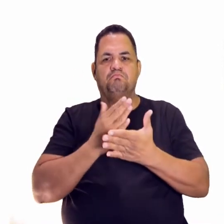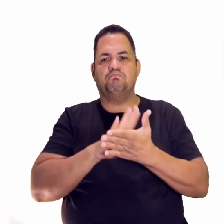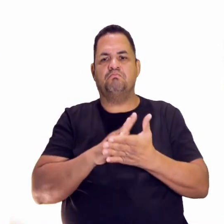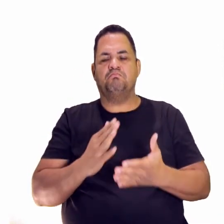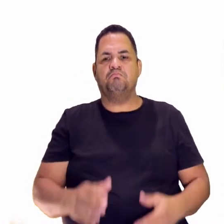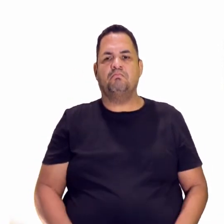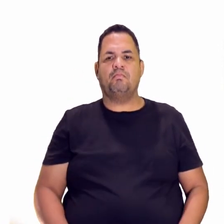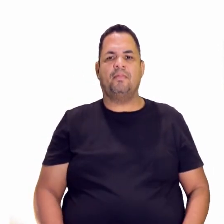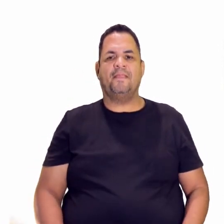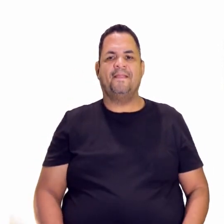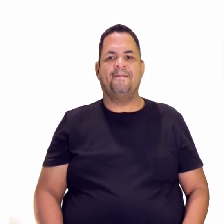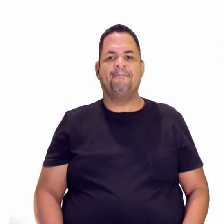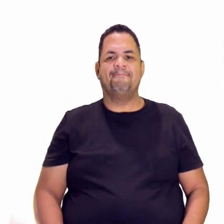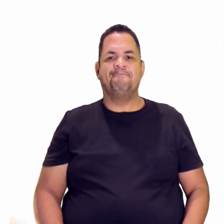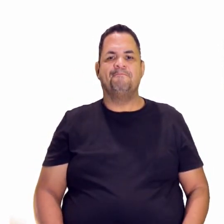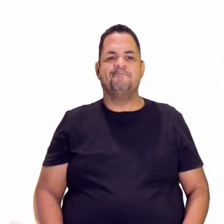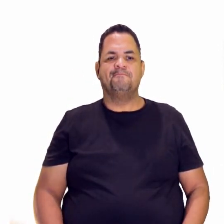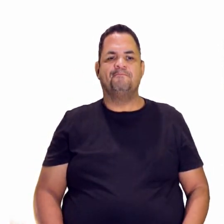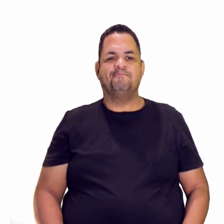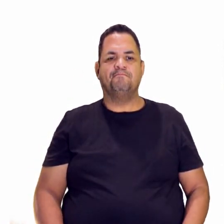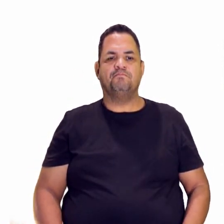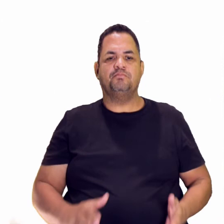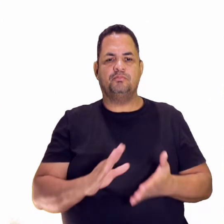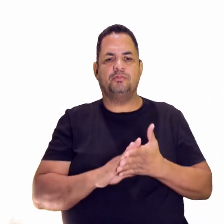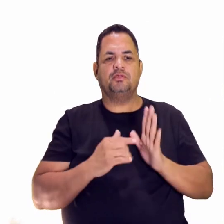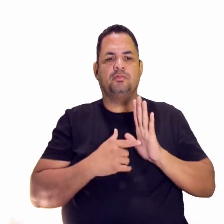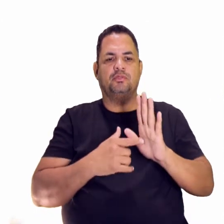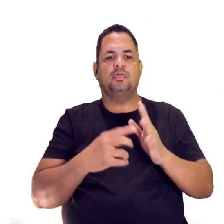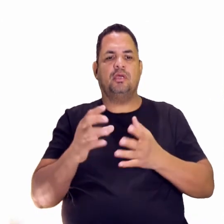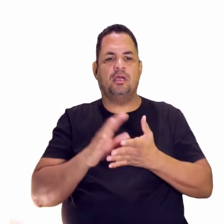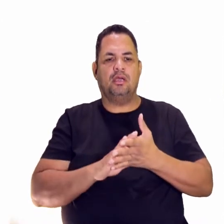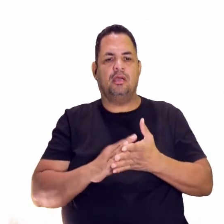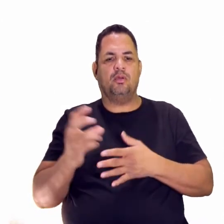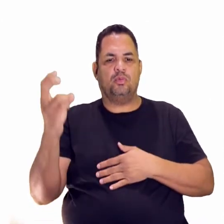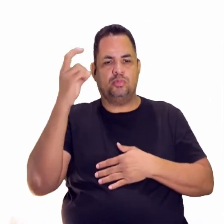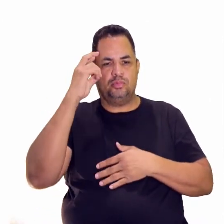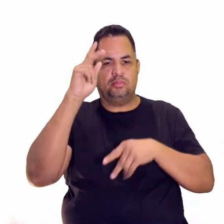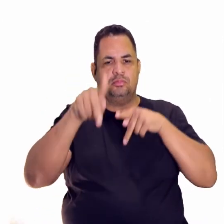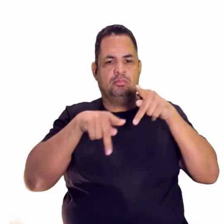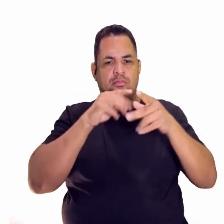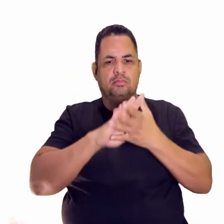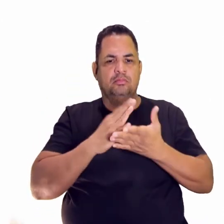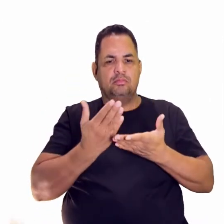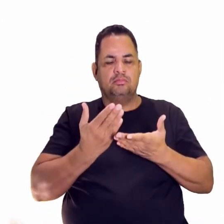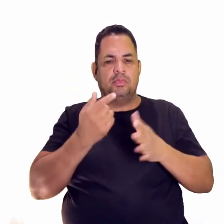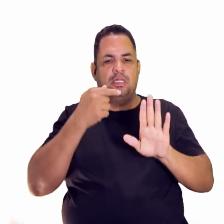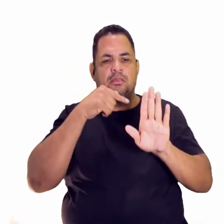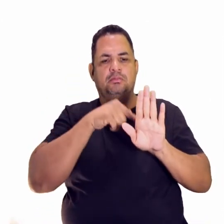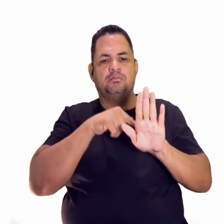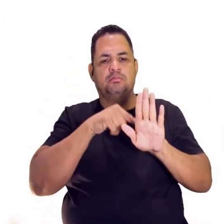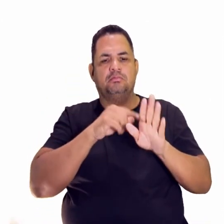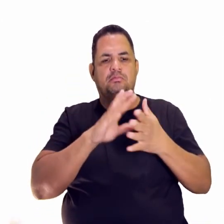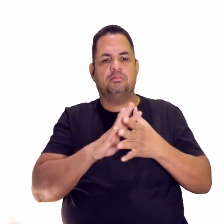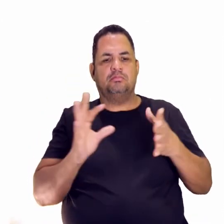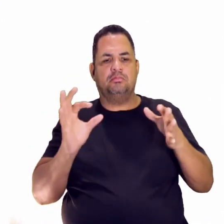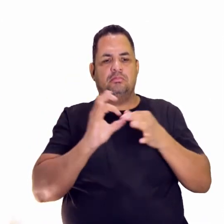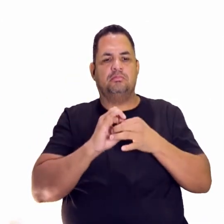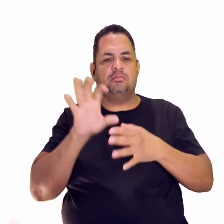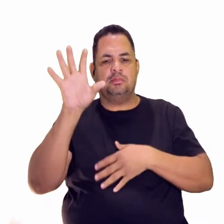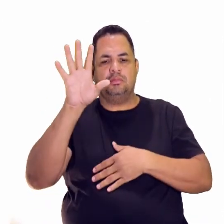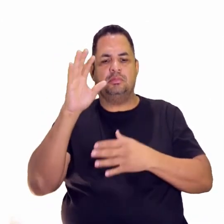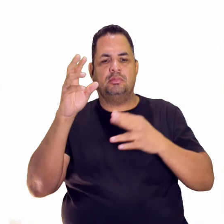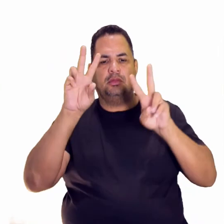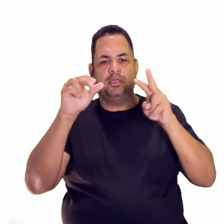interpretação. Então ela conseguiu abordar a cultura popular, expressar metáforas, temas